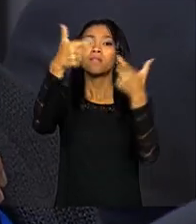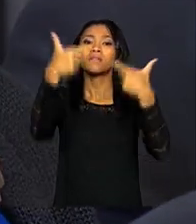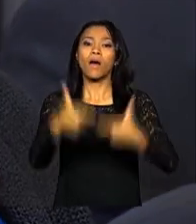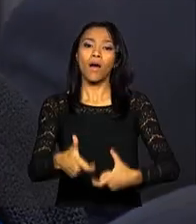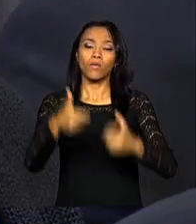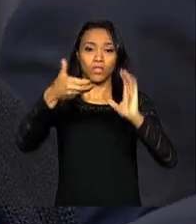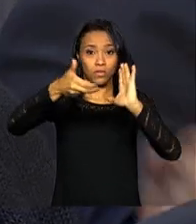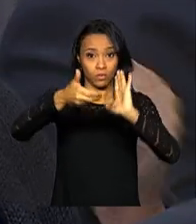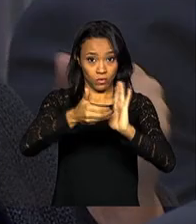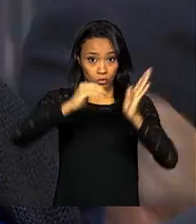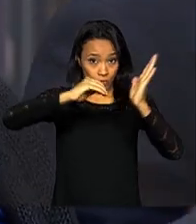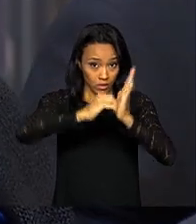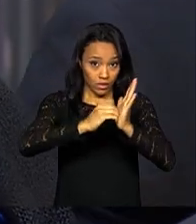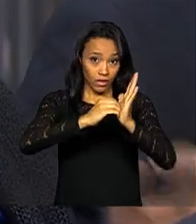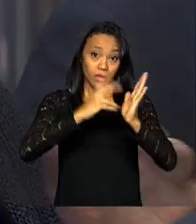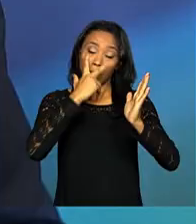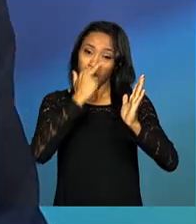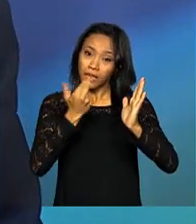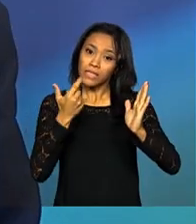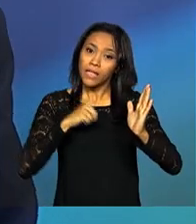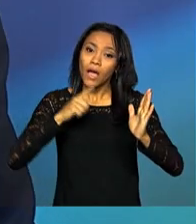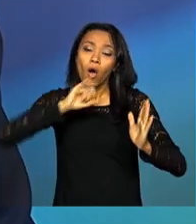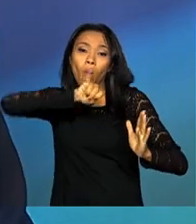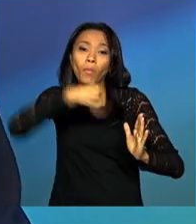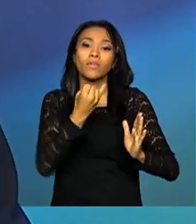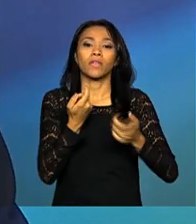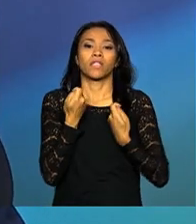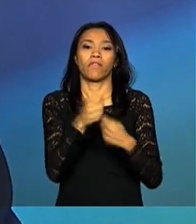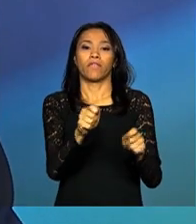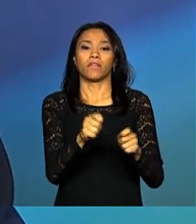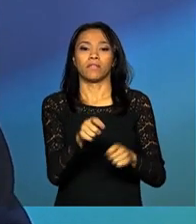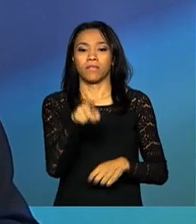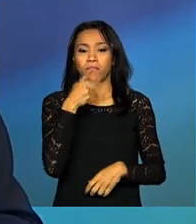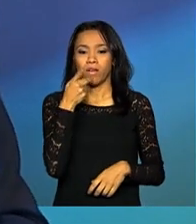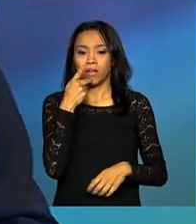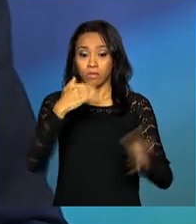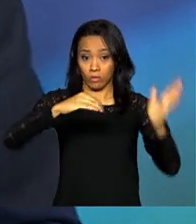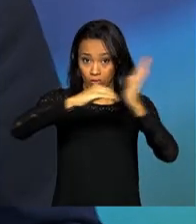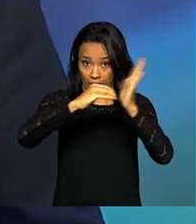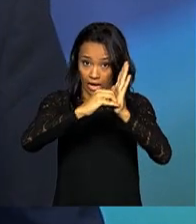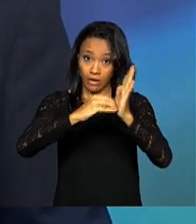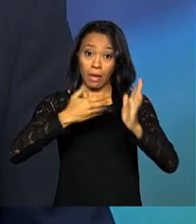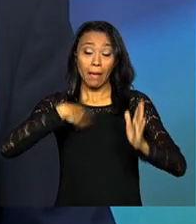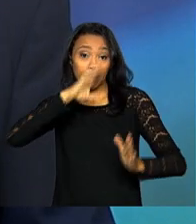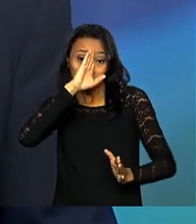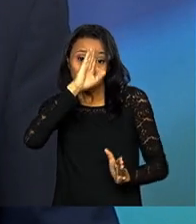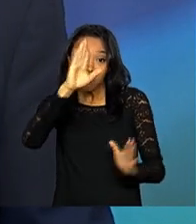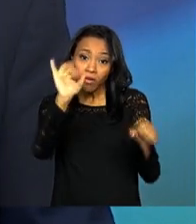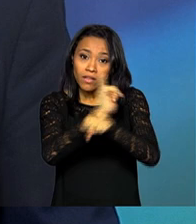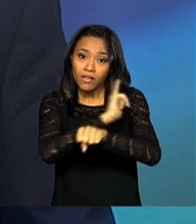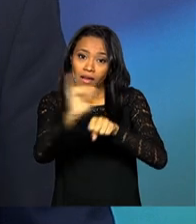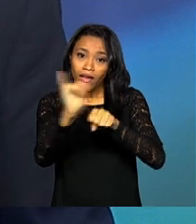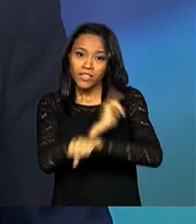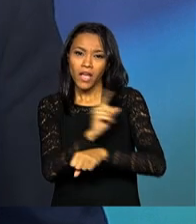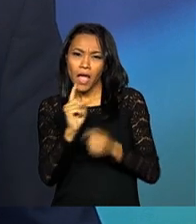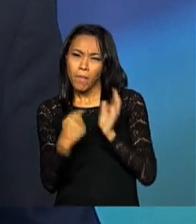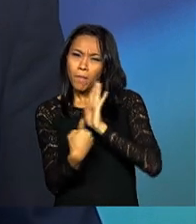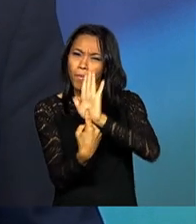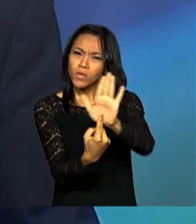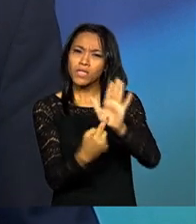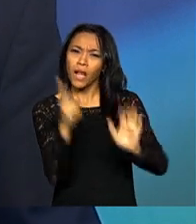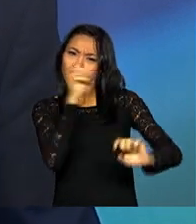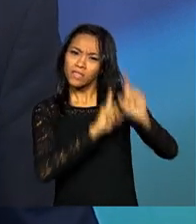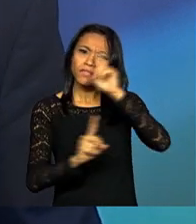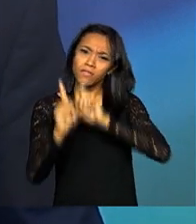oportunidade de defesa. Em relação ao Senado, eu acho que a principal estratégia é mostrar a fragilidade